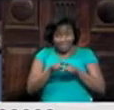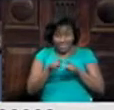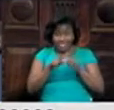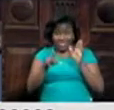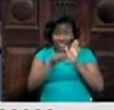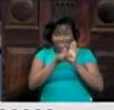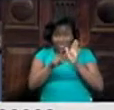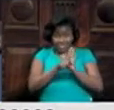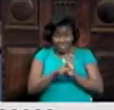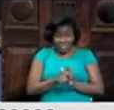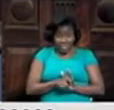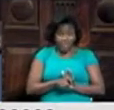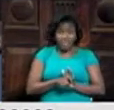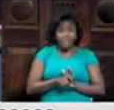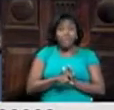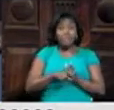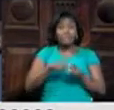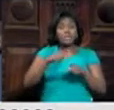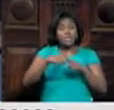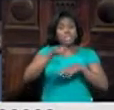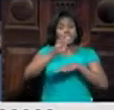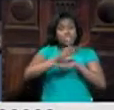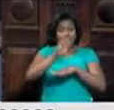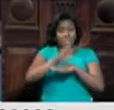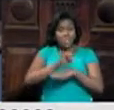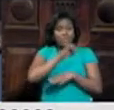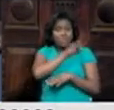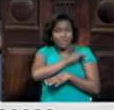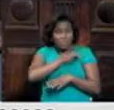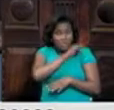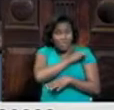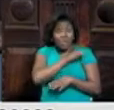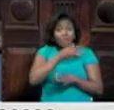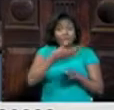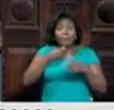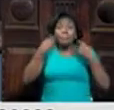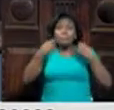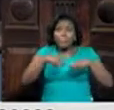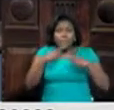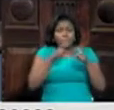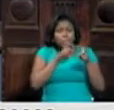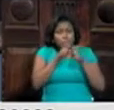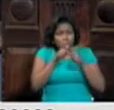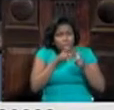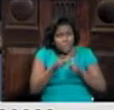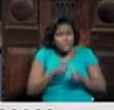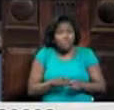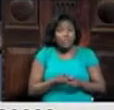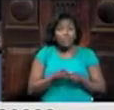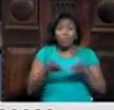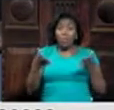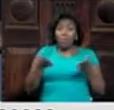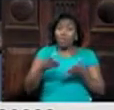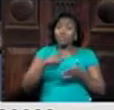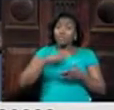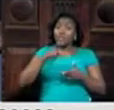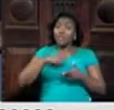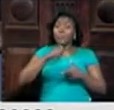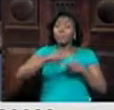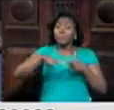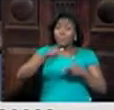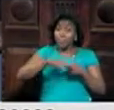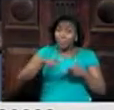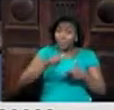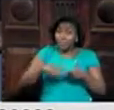né? A questão da produção leiteira do Estado do Rio de Janeiro precisa ser discutida. Hoje nós temos um grande problema na cadeia